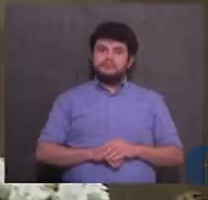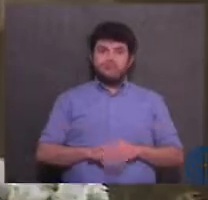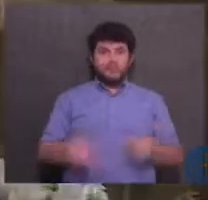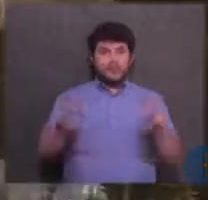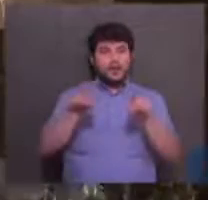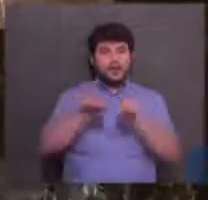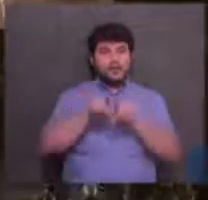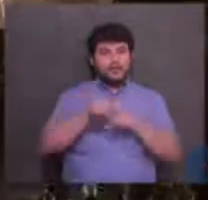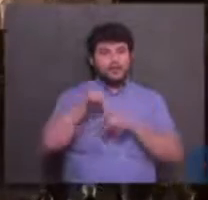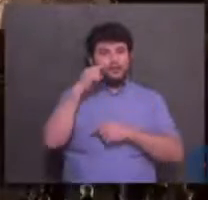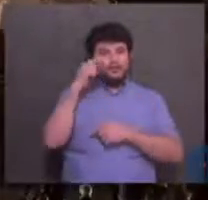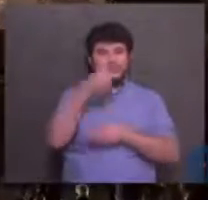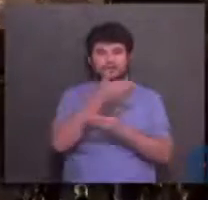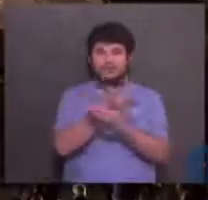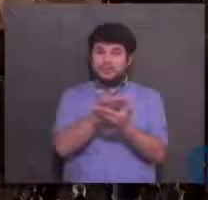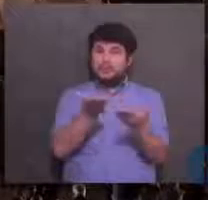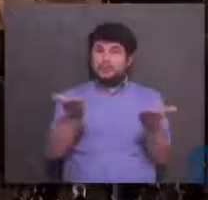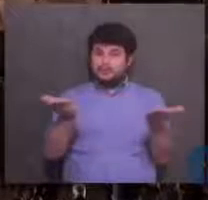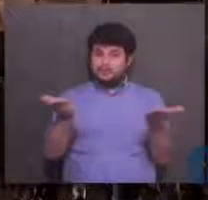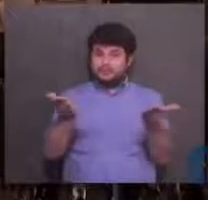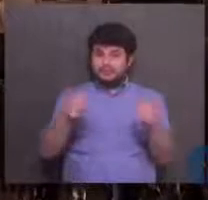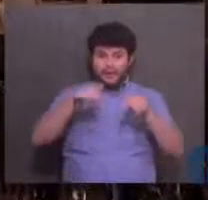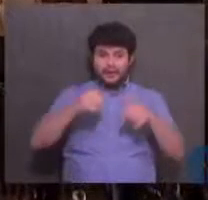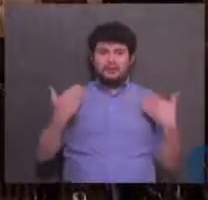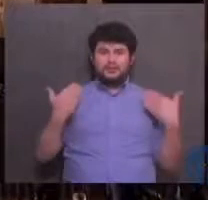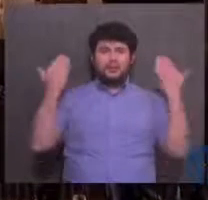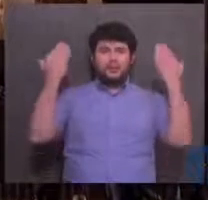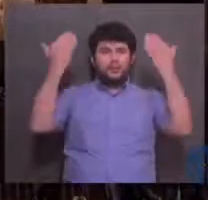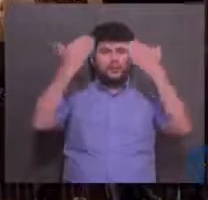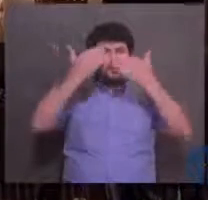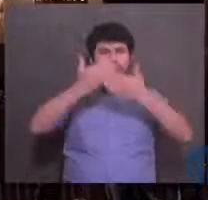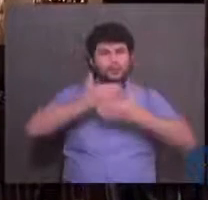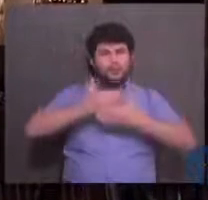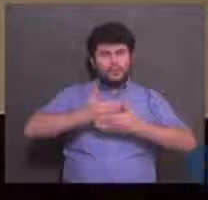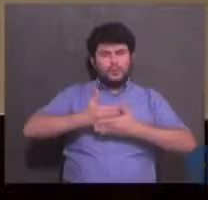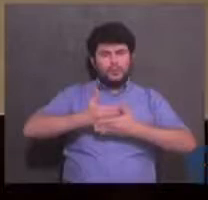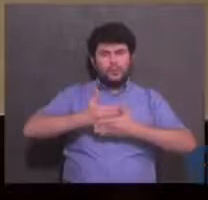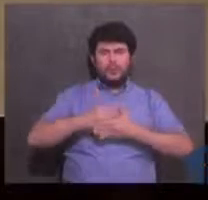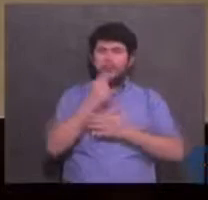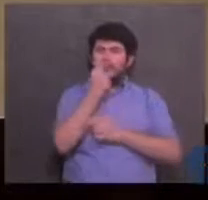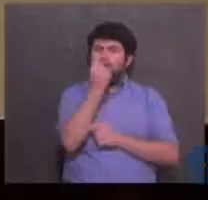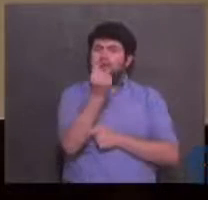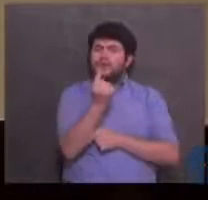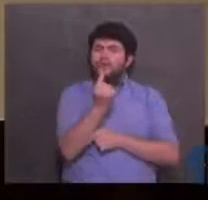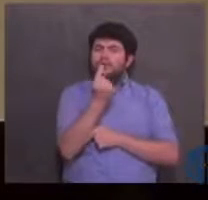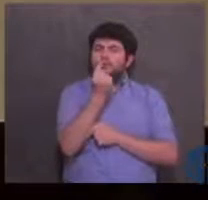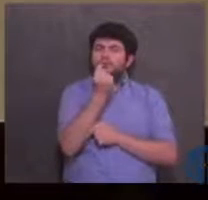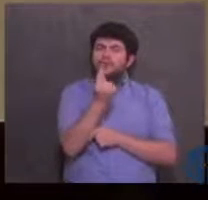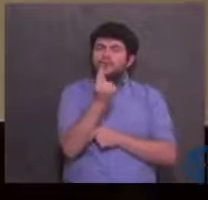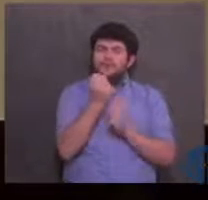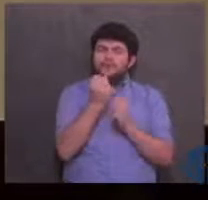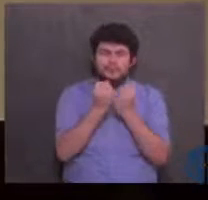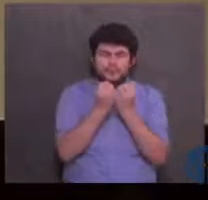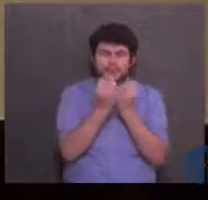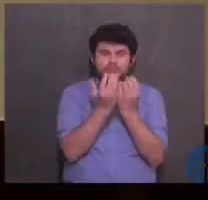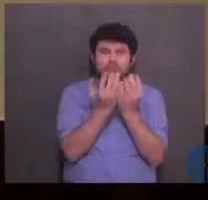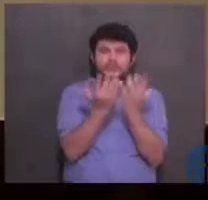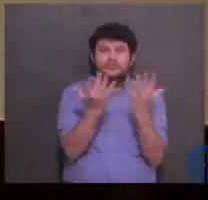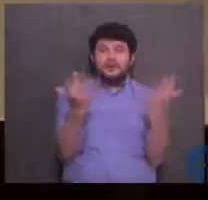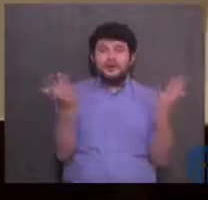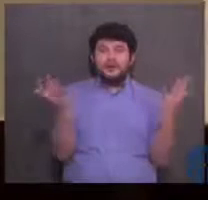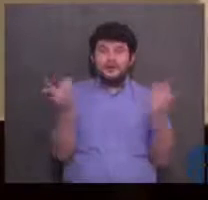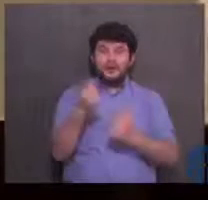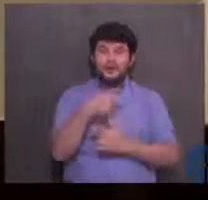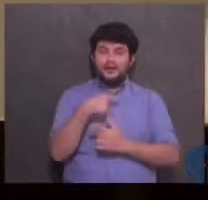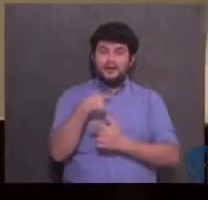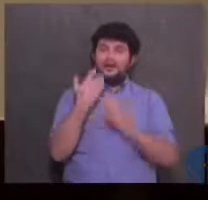Irmãos caríssimos, nesta noite, iluminada con a luz da nosa fé, demos